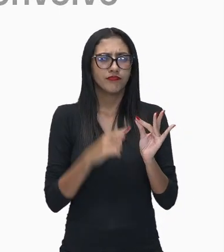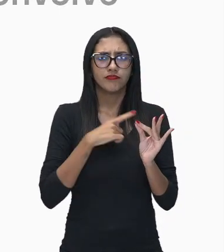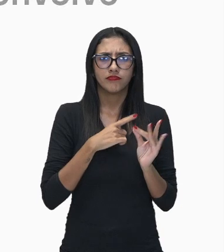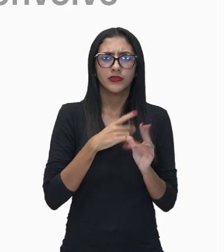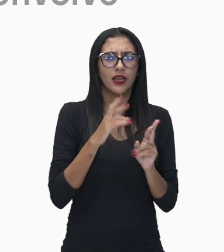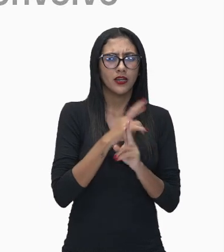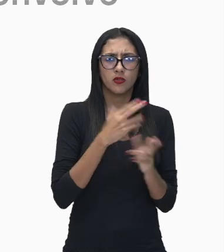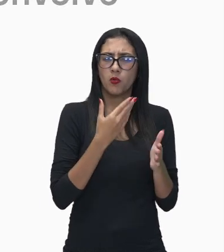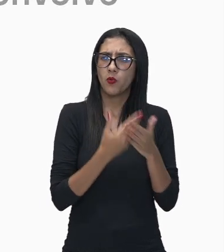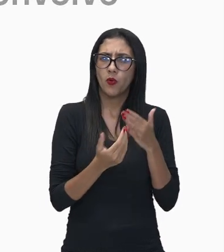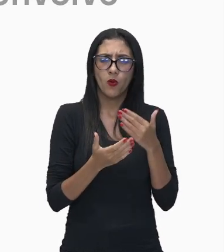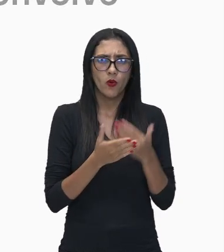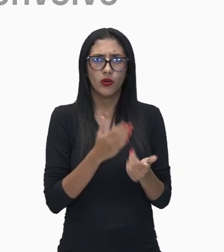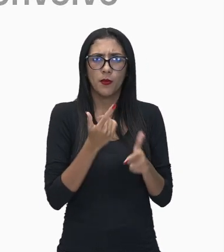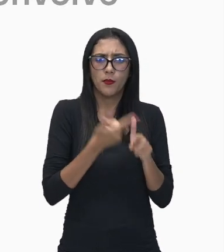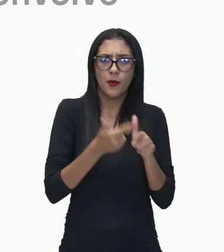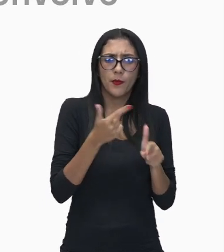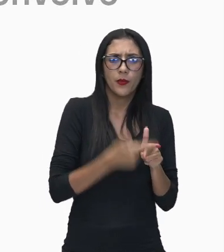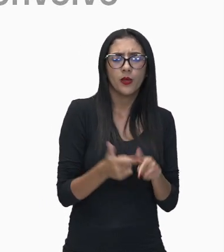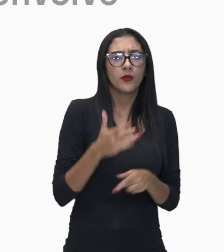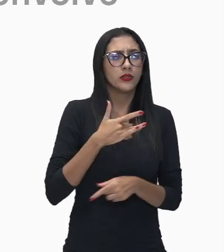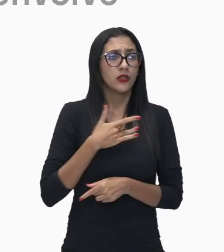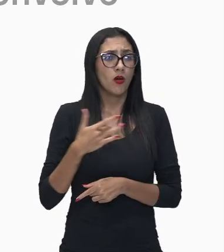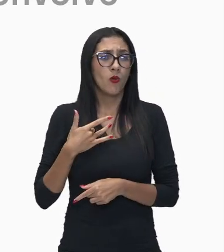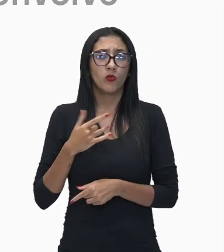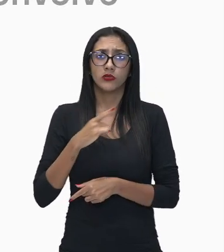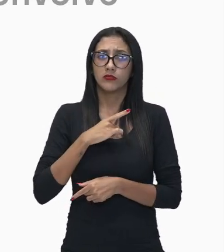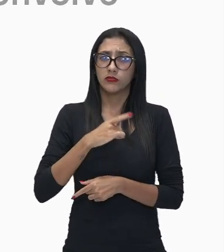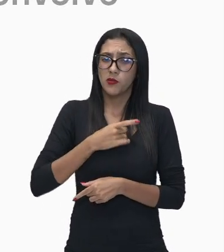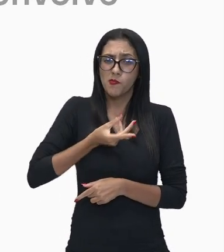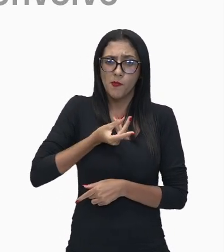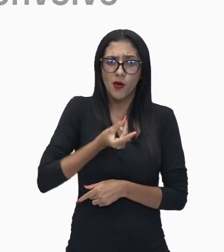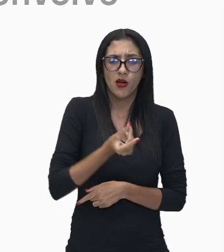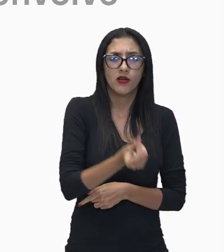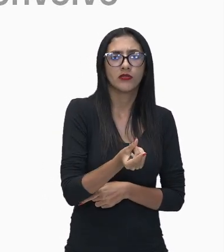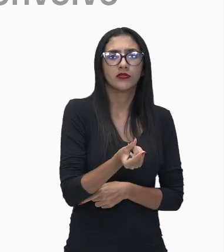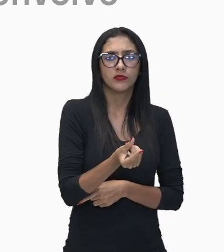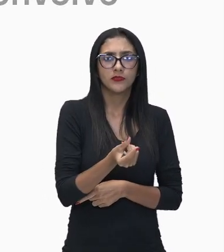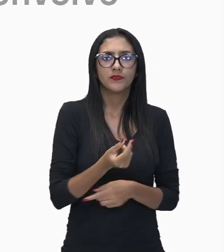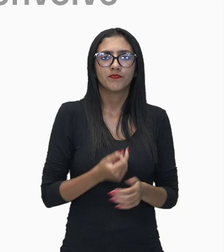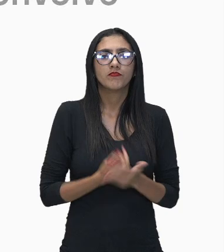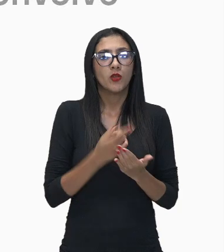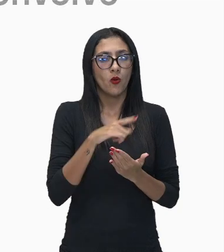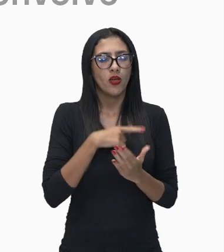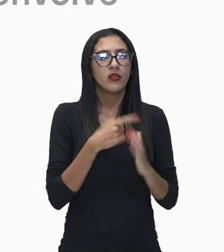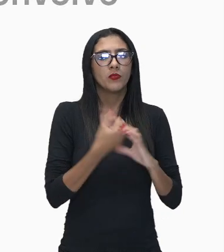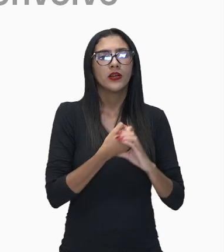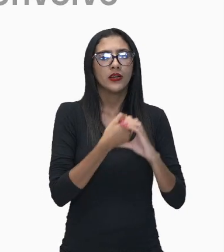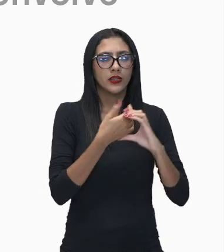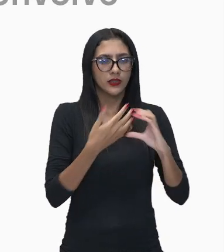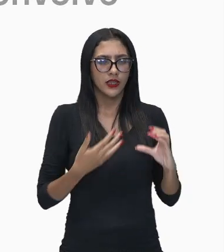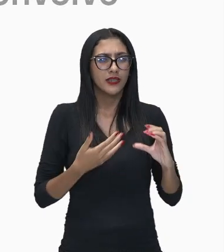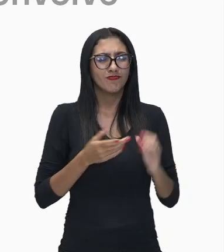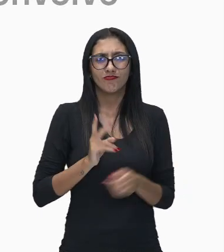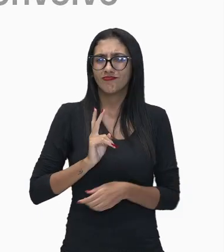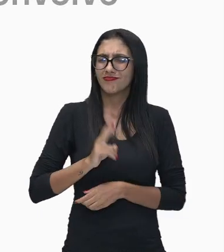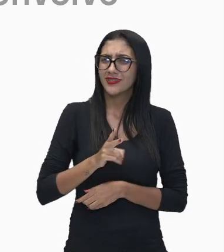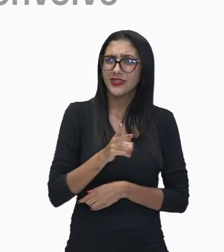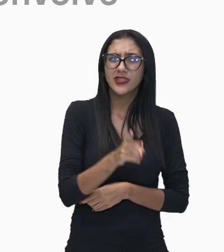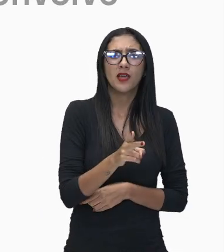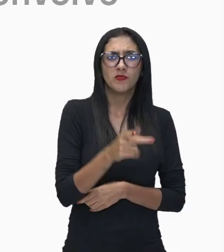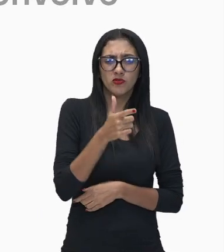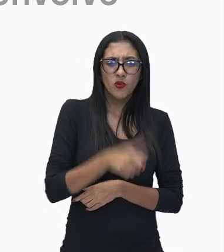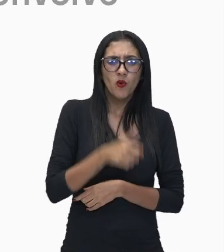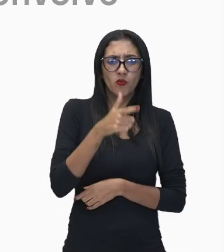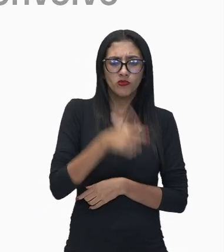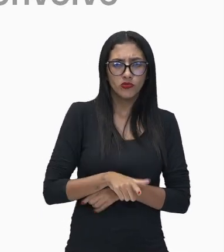qualquer condição de saúde persistente de longa duração. Então, ela tem essa característica de ser persistente e de